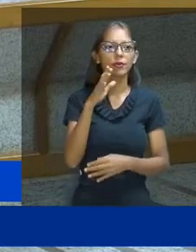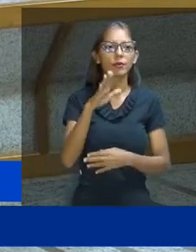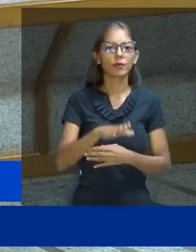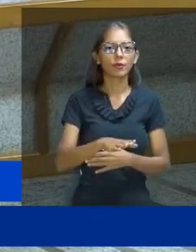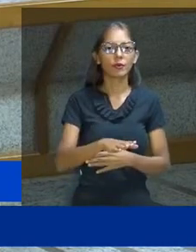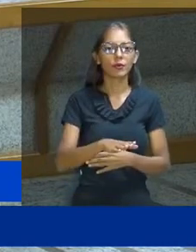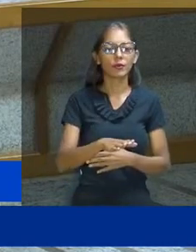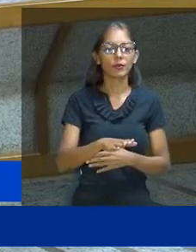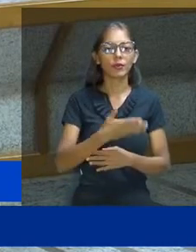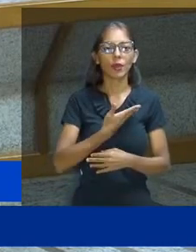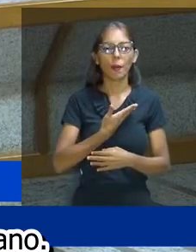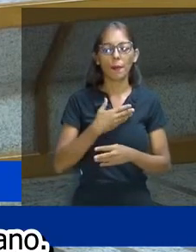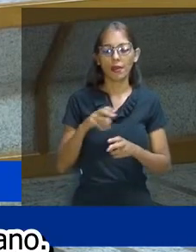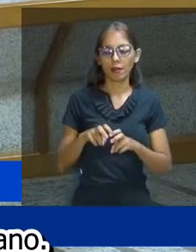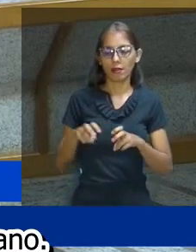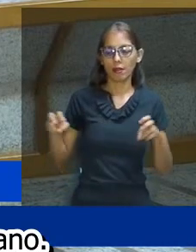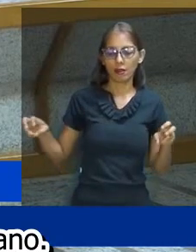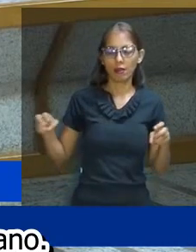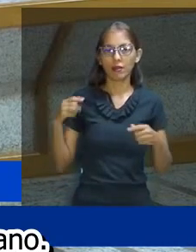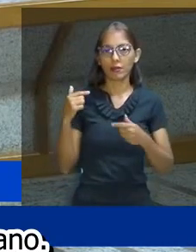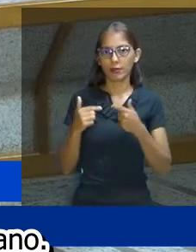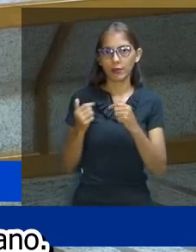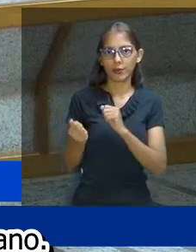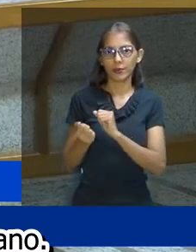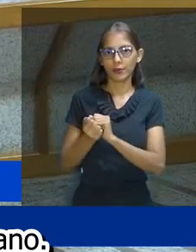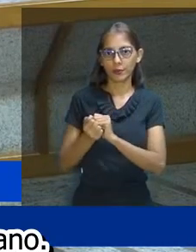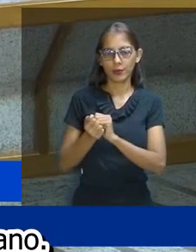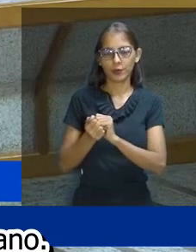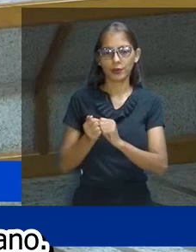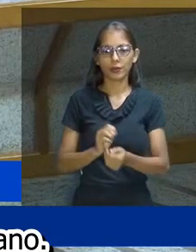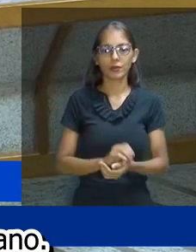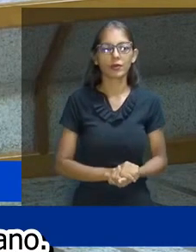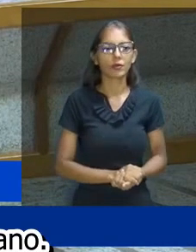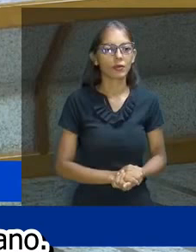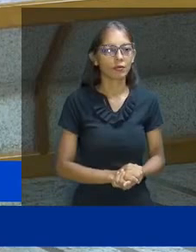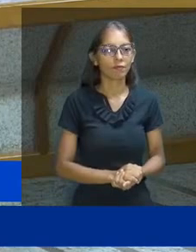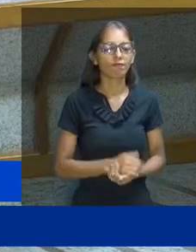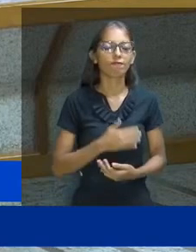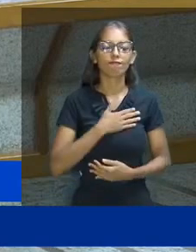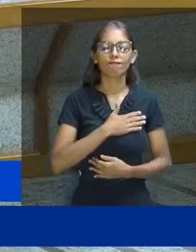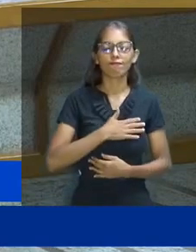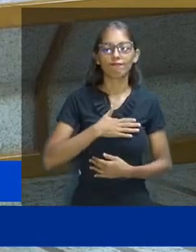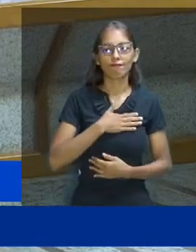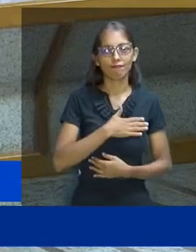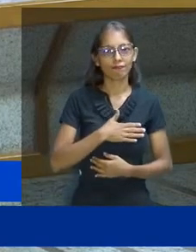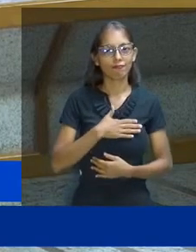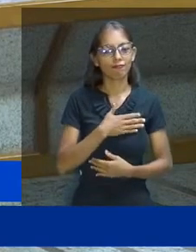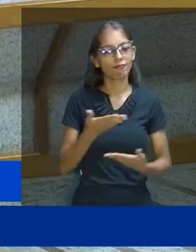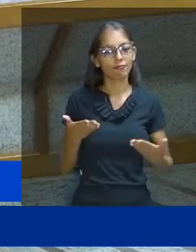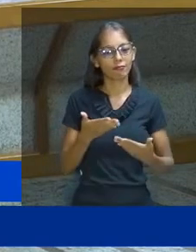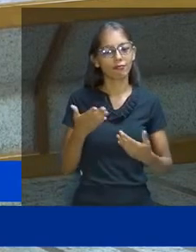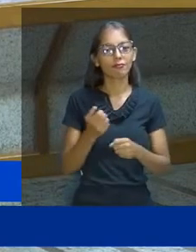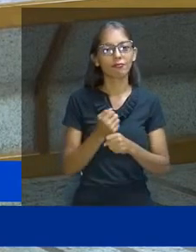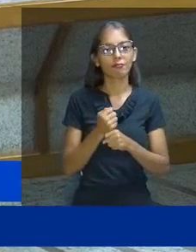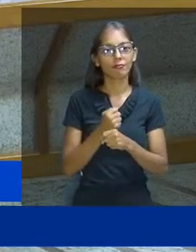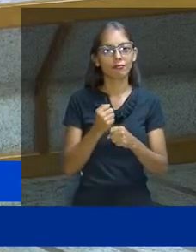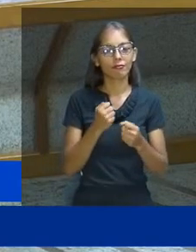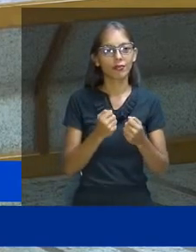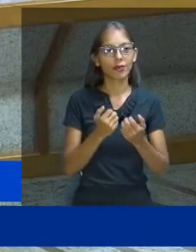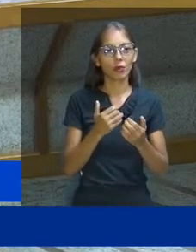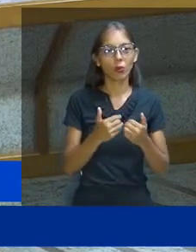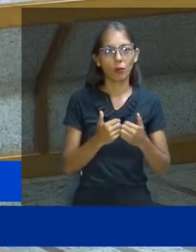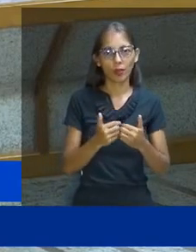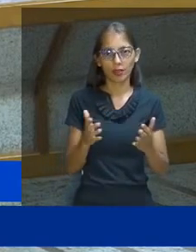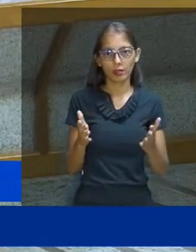colegas. É com muita satisfação que começamos esse ano, que é um ano cheio de